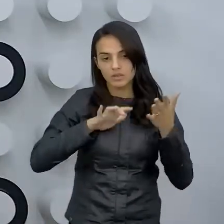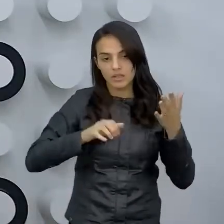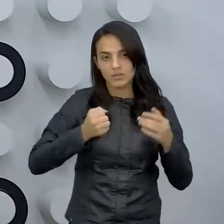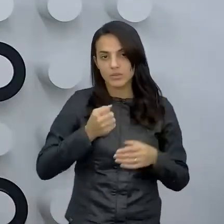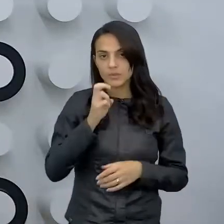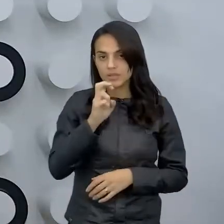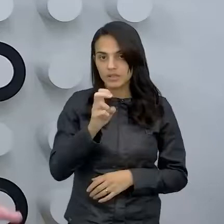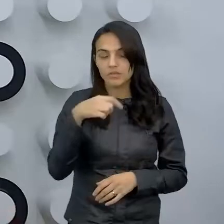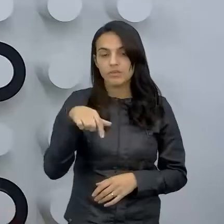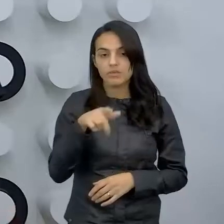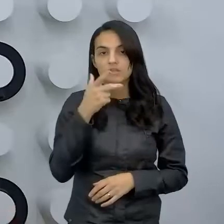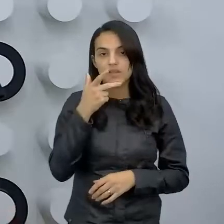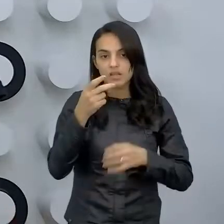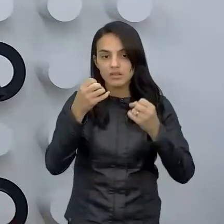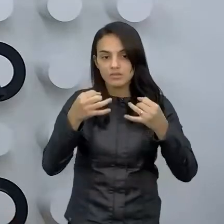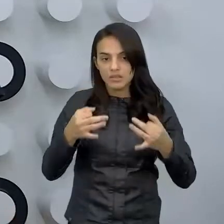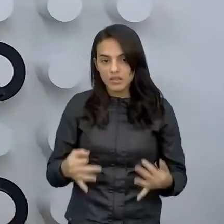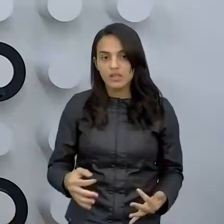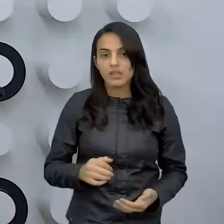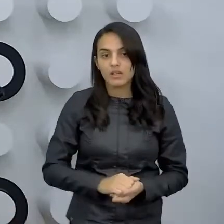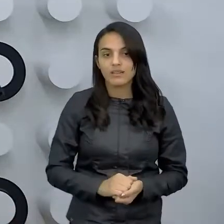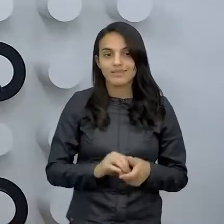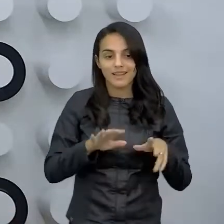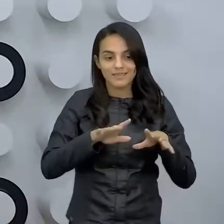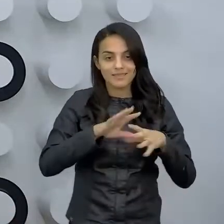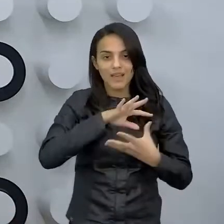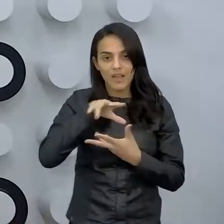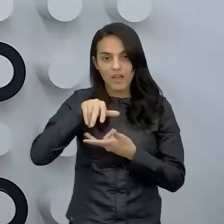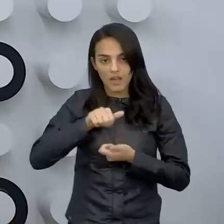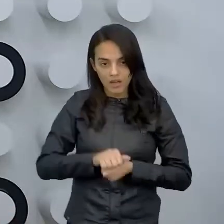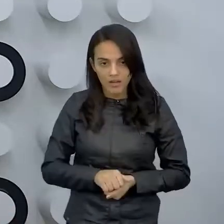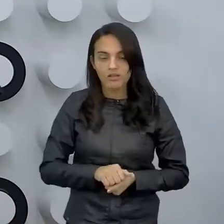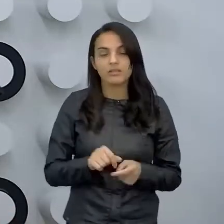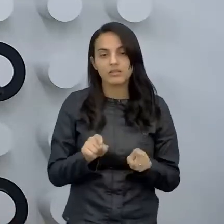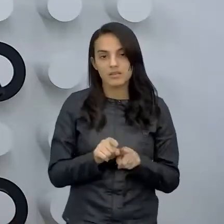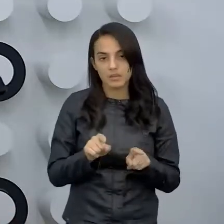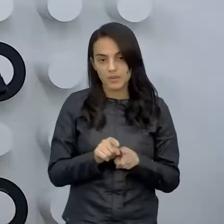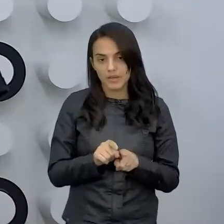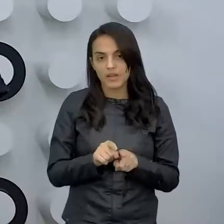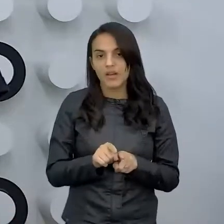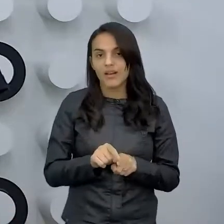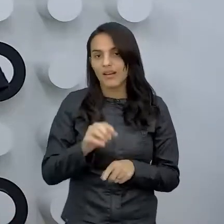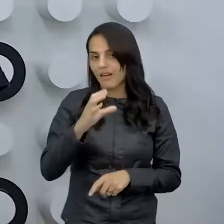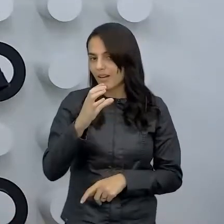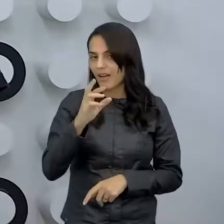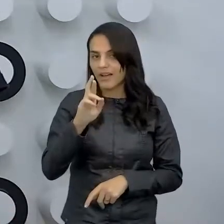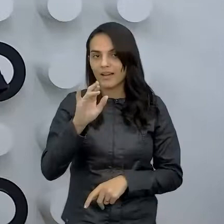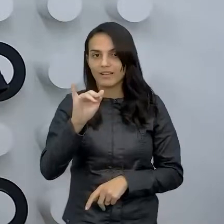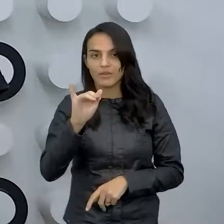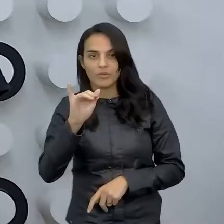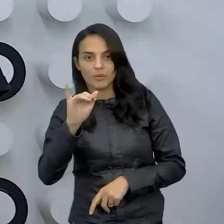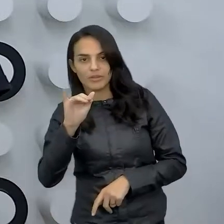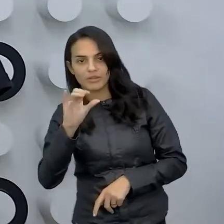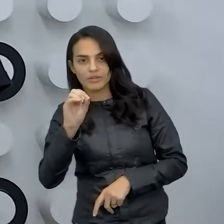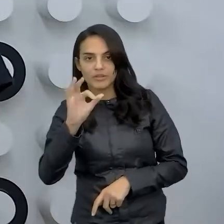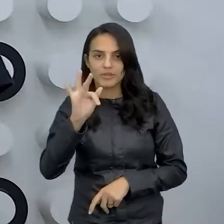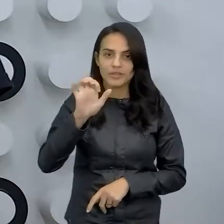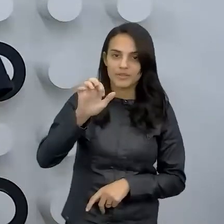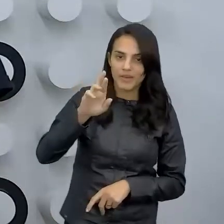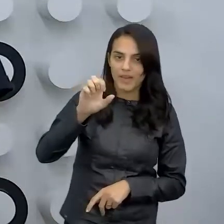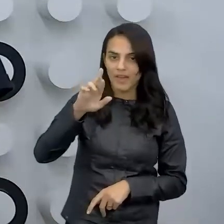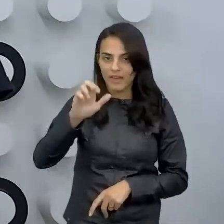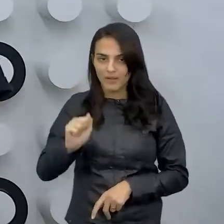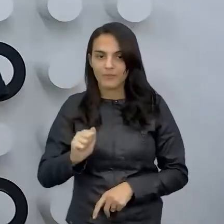falar sobre toda aquela questão aí do sistema Terra, incluindo também, lógico, a criosfera, para vocês aí entenderem.